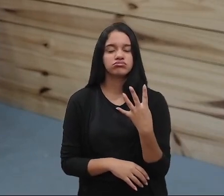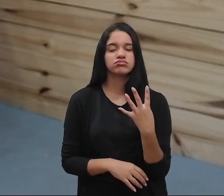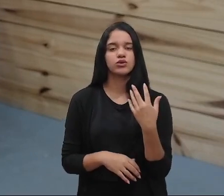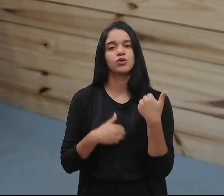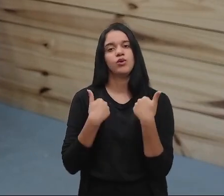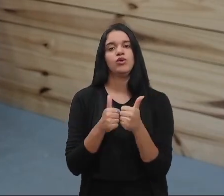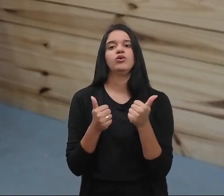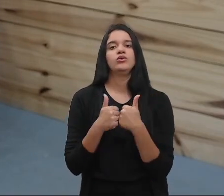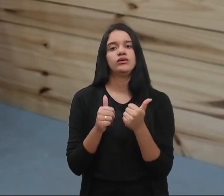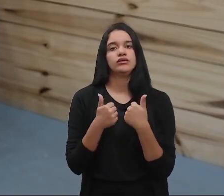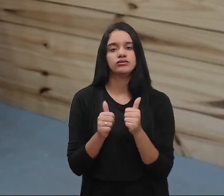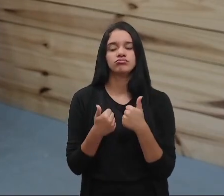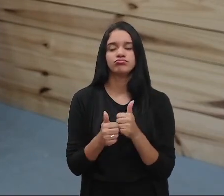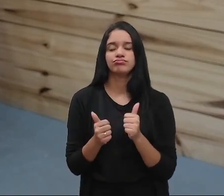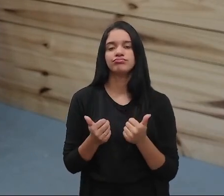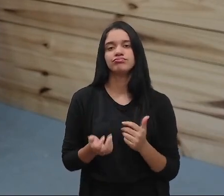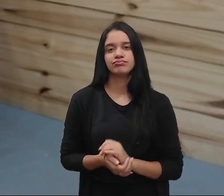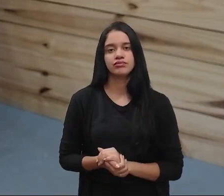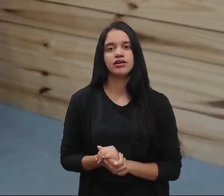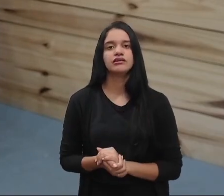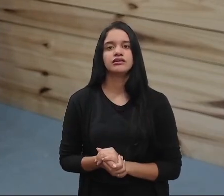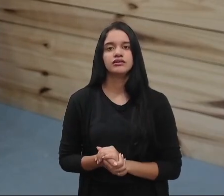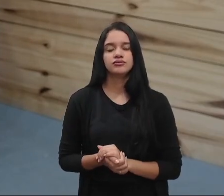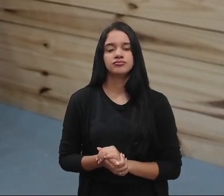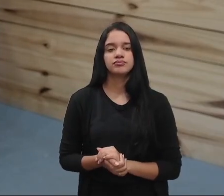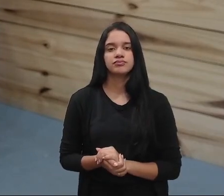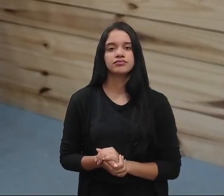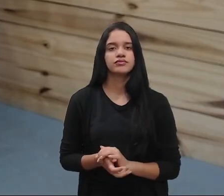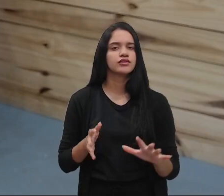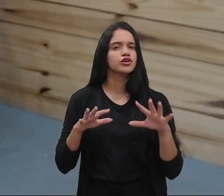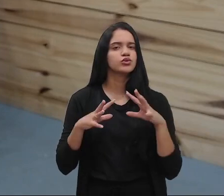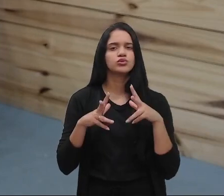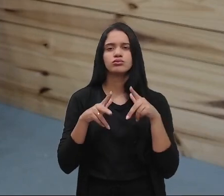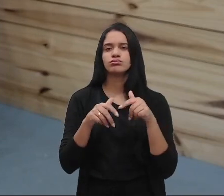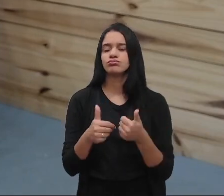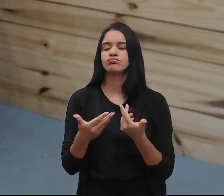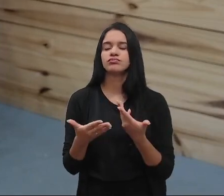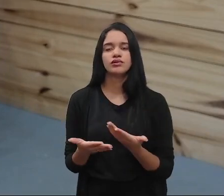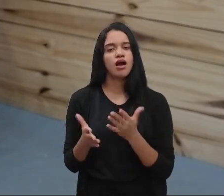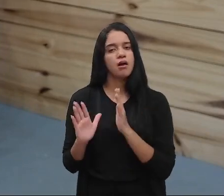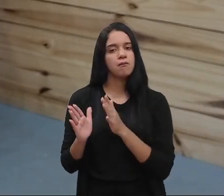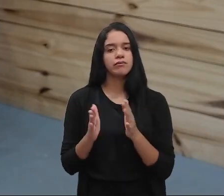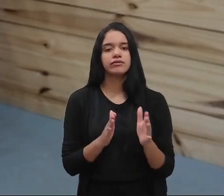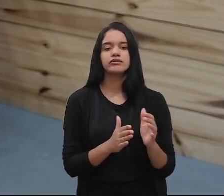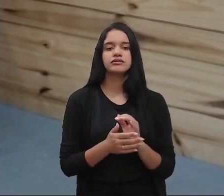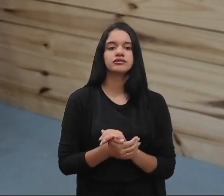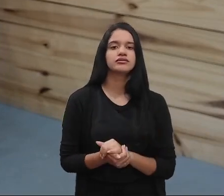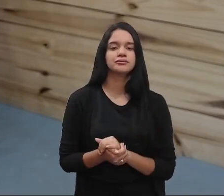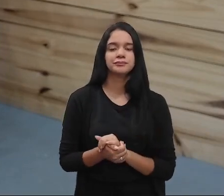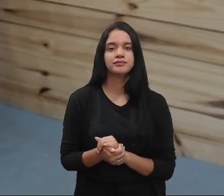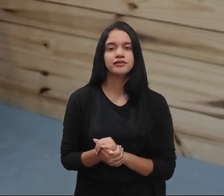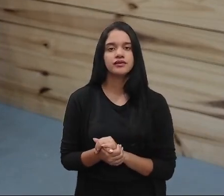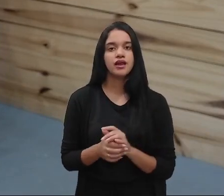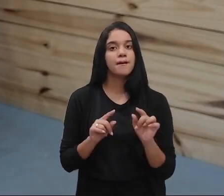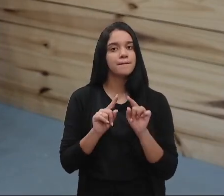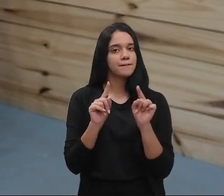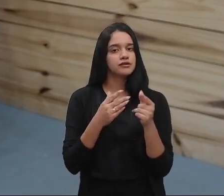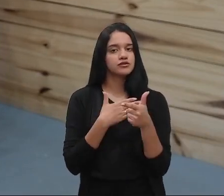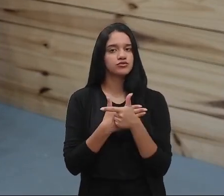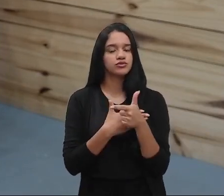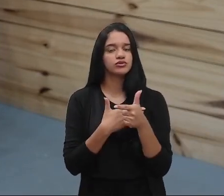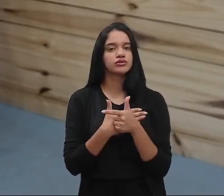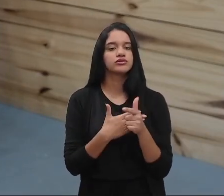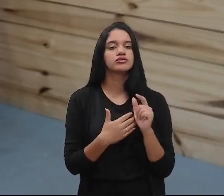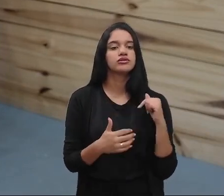é lá essas coisas, né? É todo um transtorno. 50 etapas para a pessoa. O papel é a gente